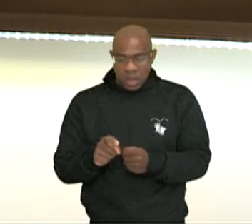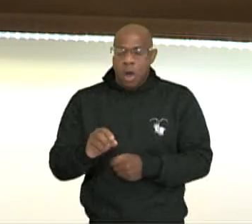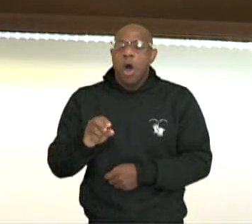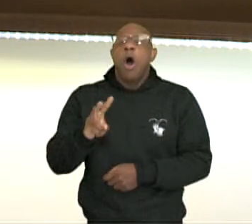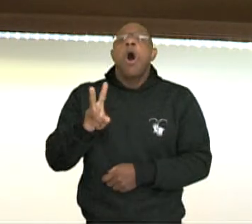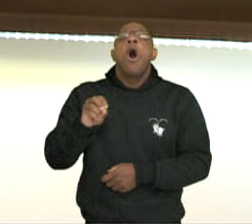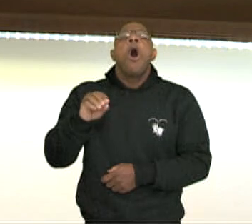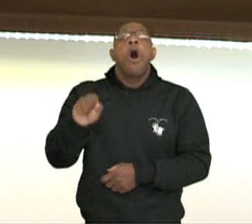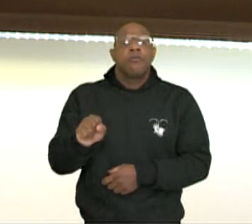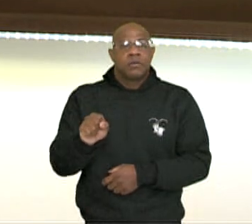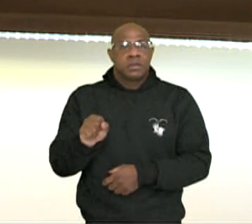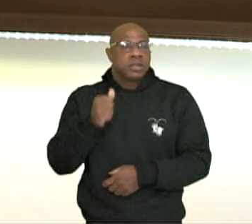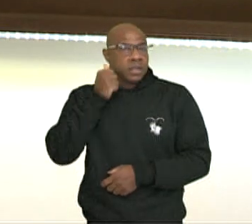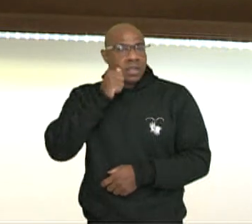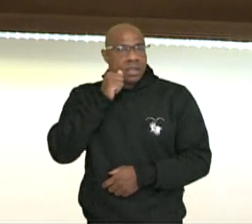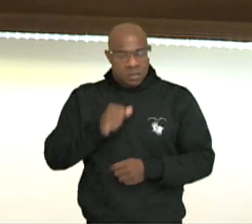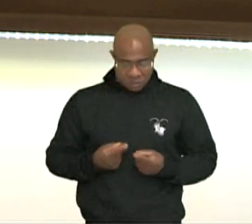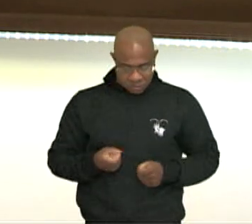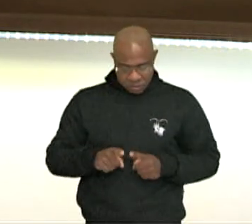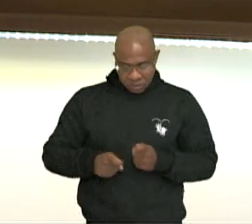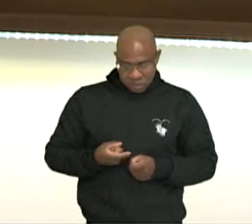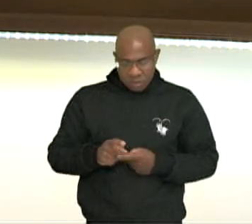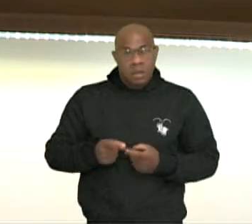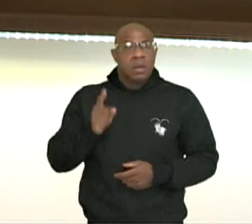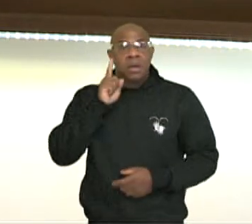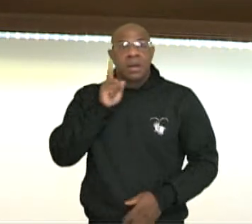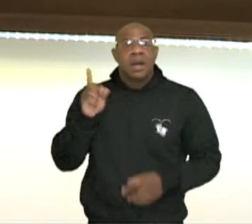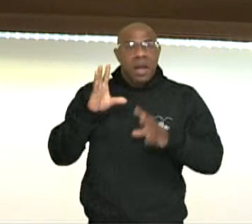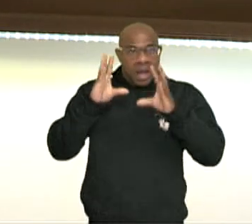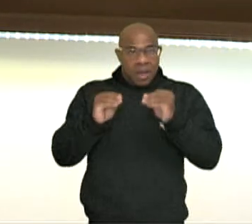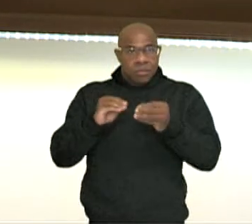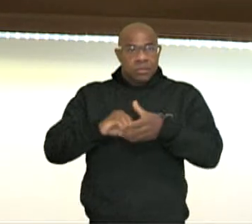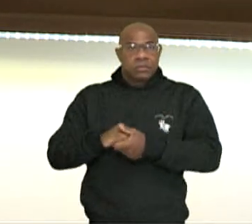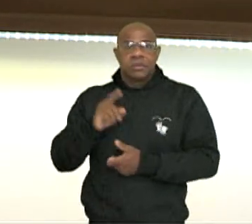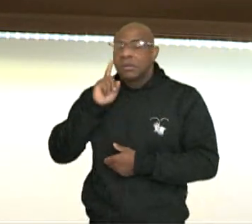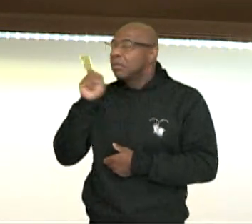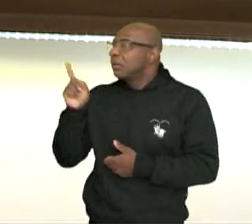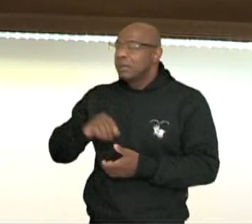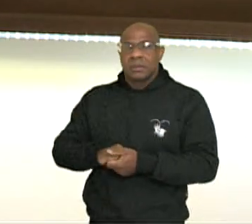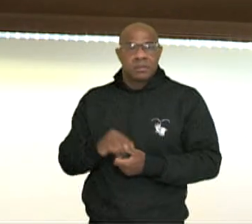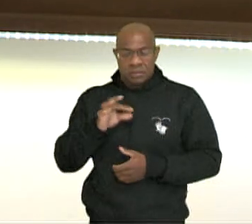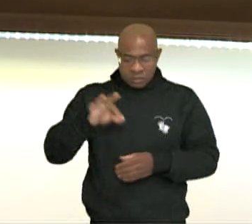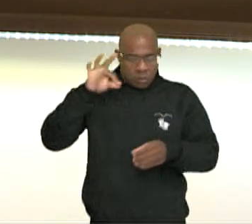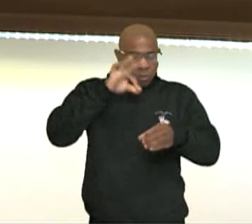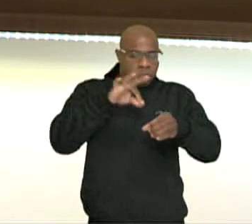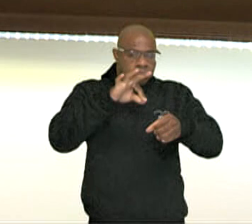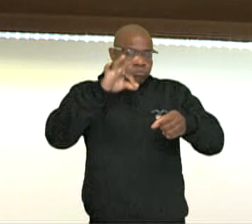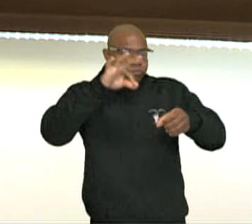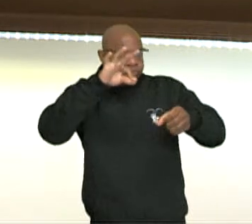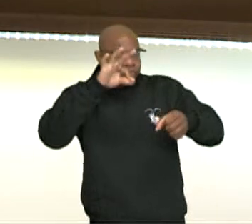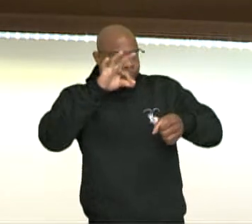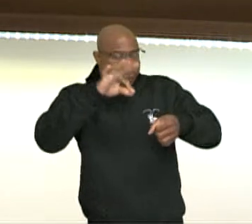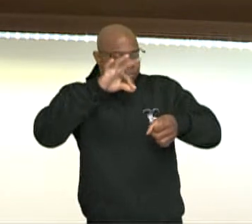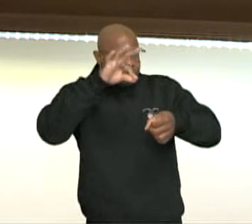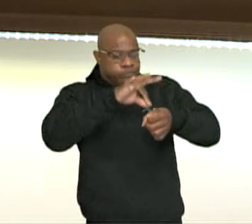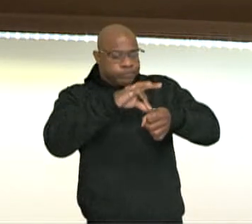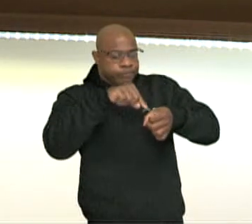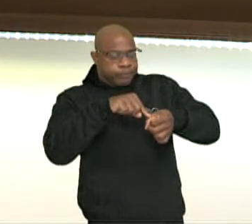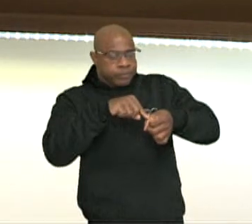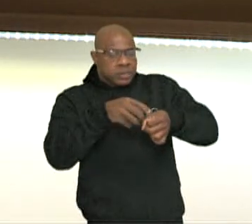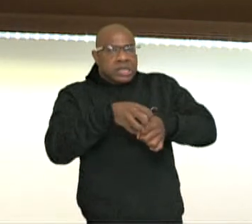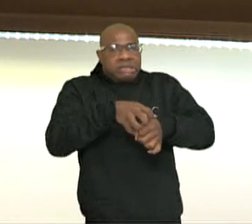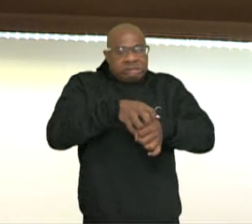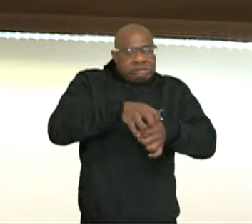seus ovos. Olha aqui, ó. Então é na região, à noite, elas depositam os seus ovos e a coceira é muito